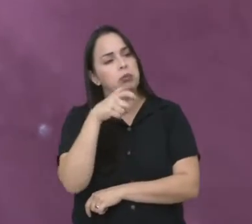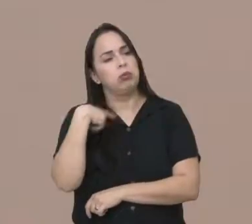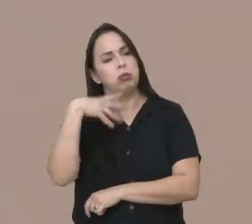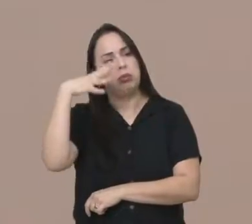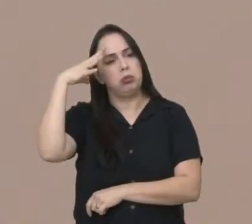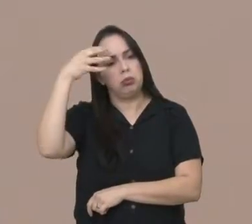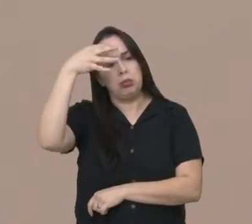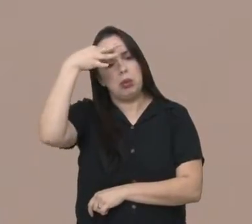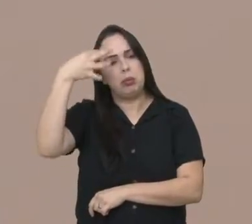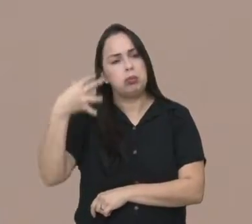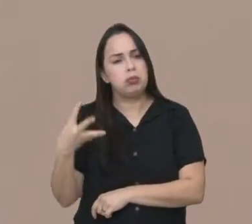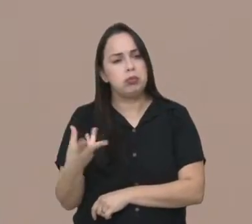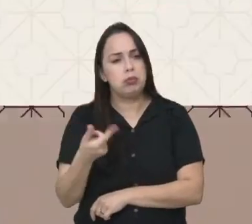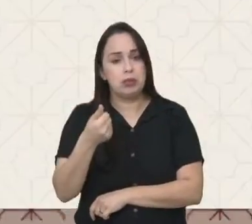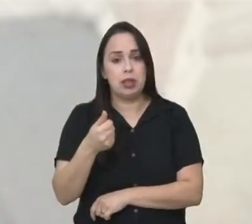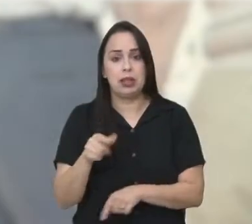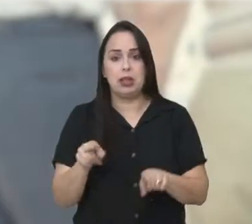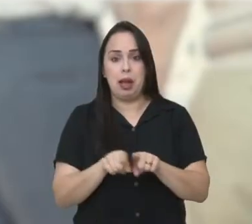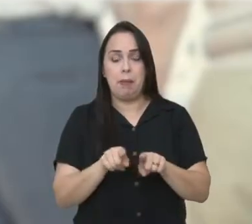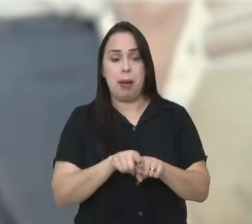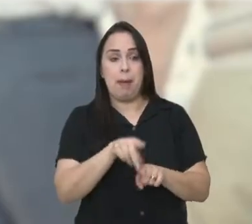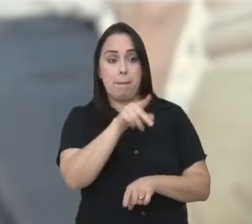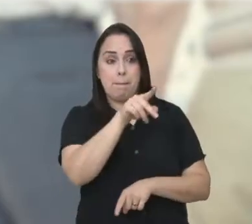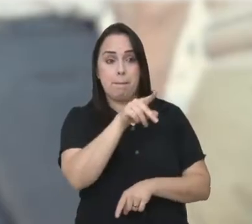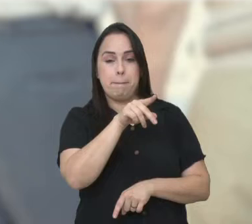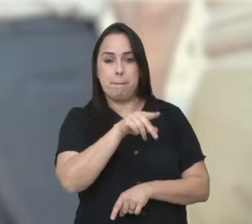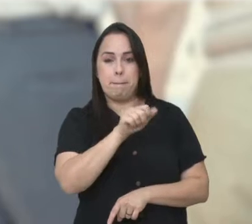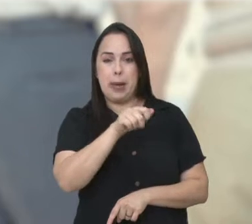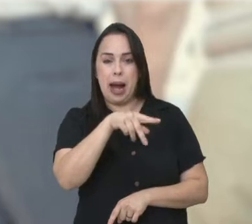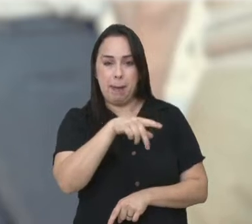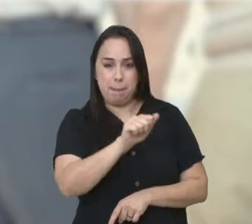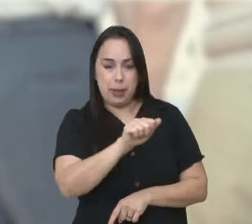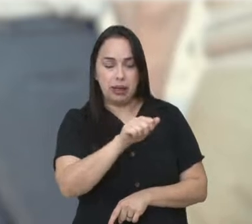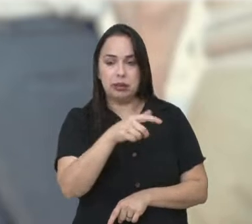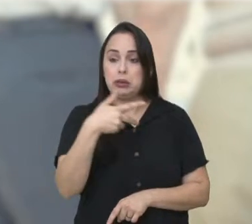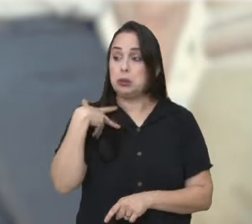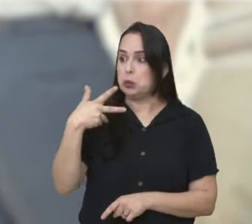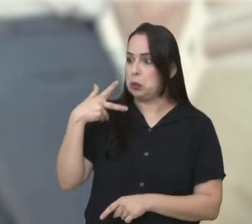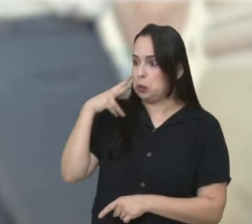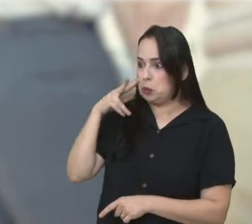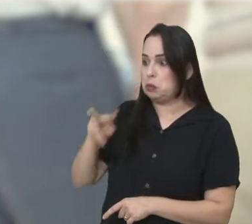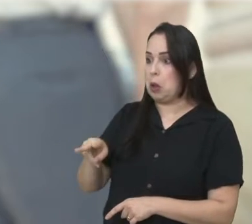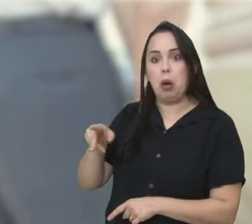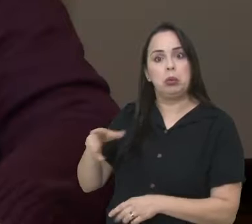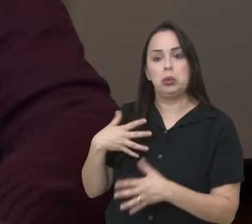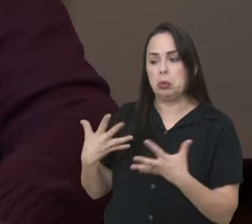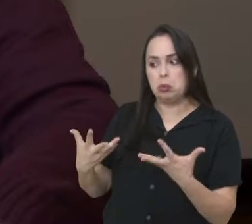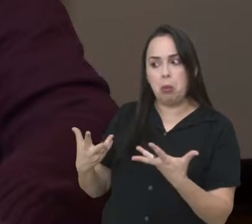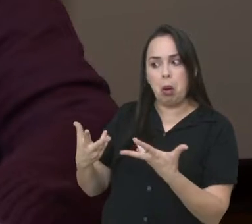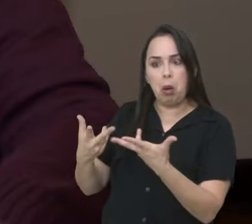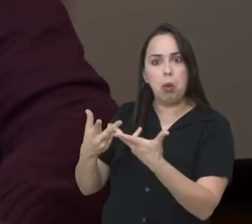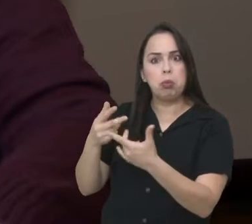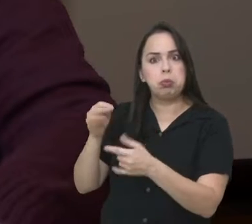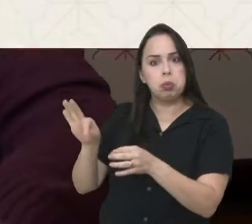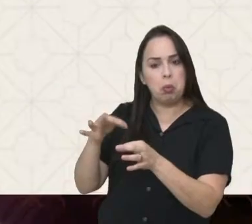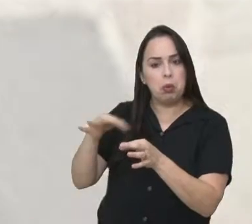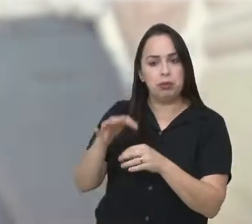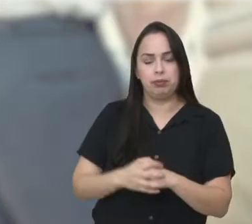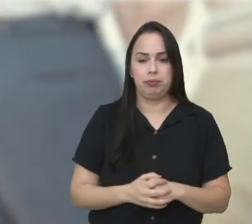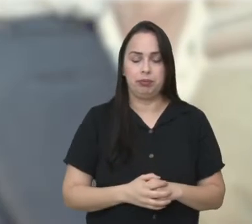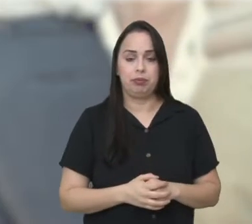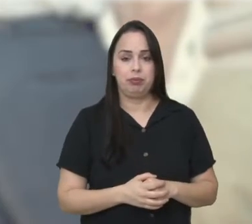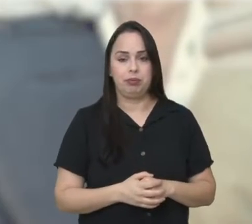divino. Até o Papa Francisco reconheceu as belezas nas peças que a Dona Emília produzia. E os meus